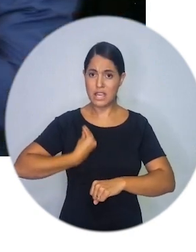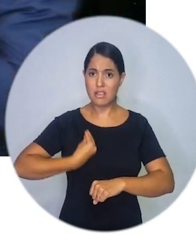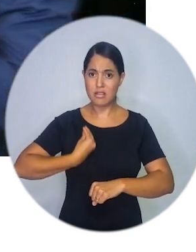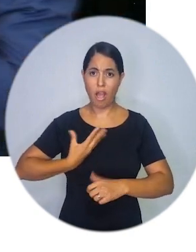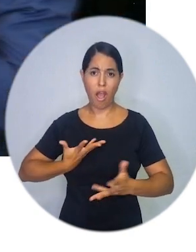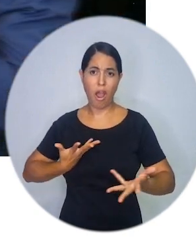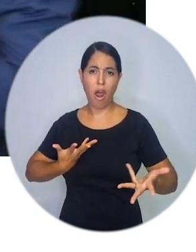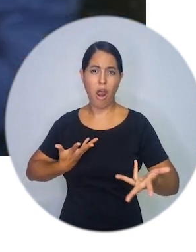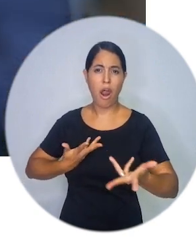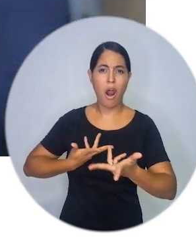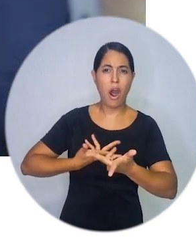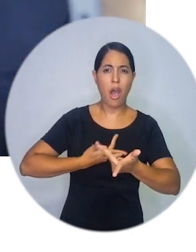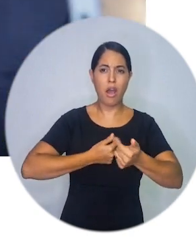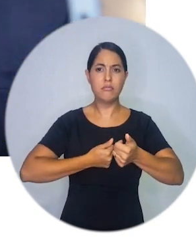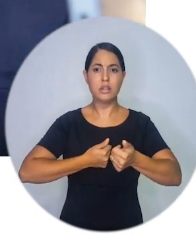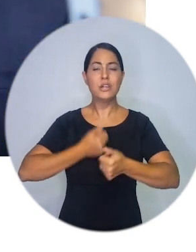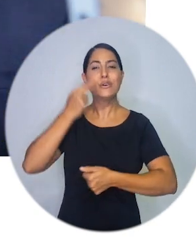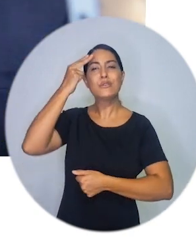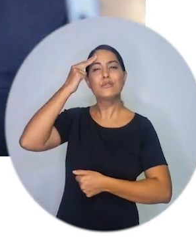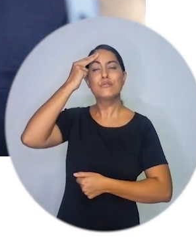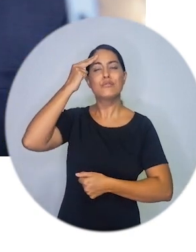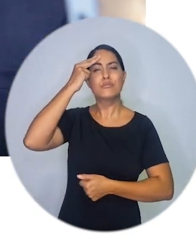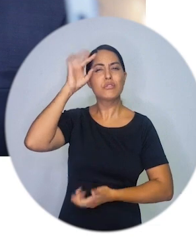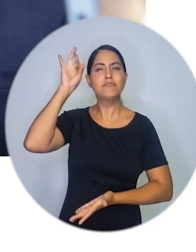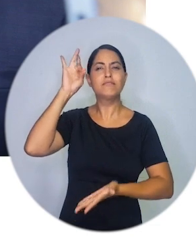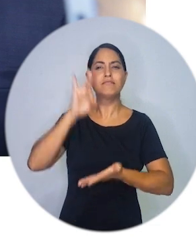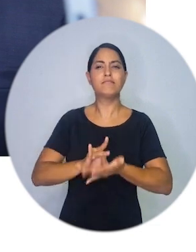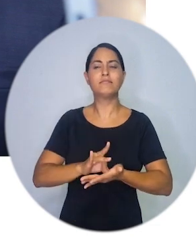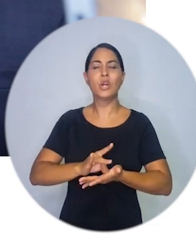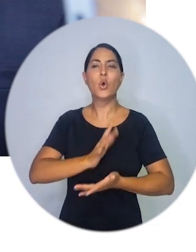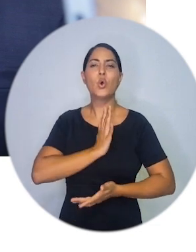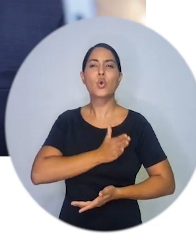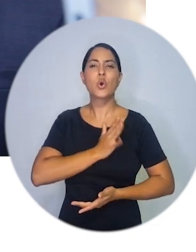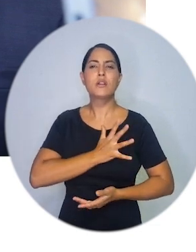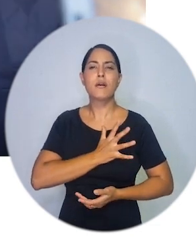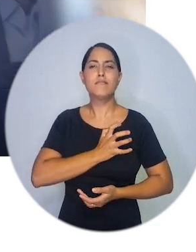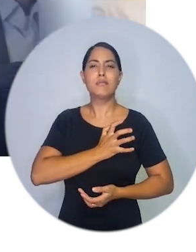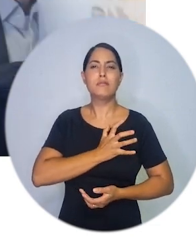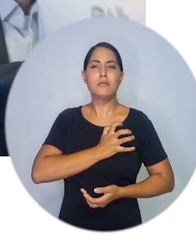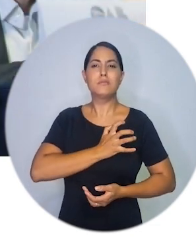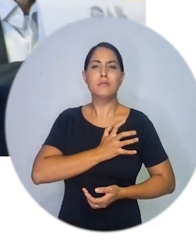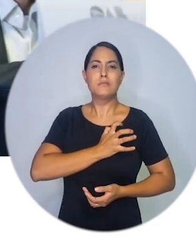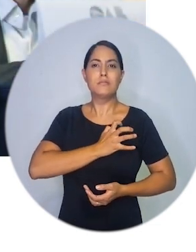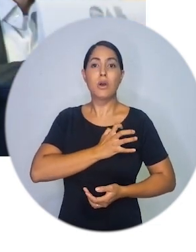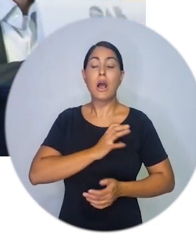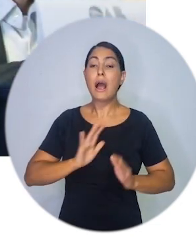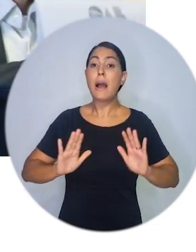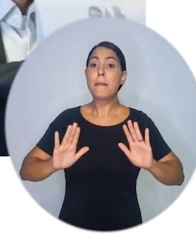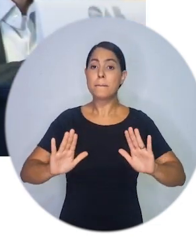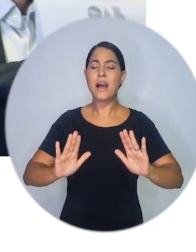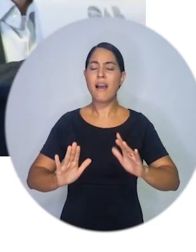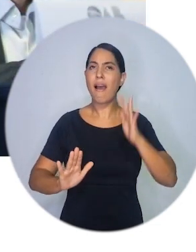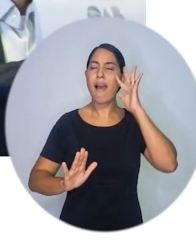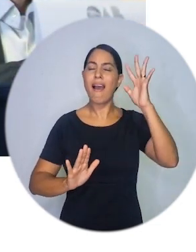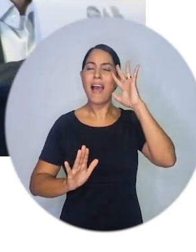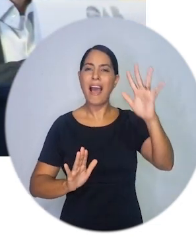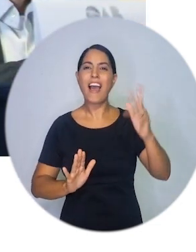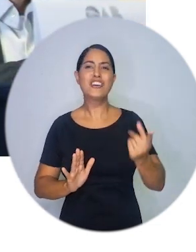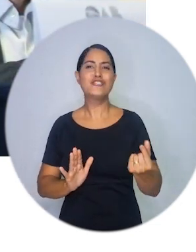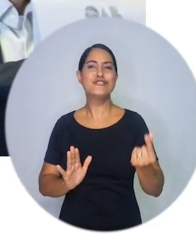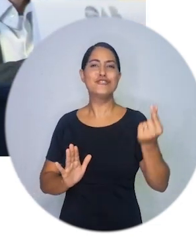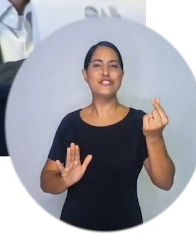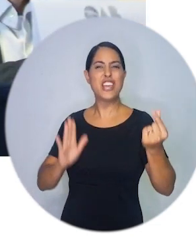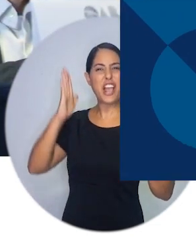ter sonhos, sonhos legítimos, autênticos, que faz o seu coração pulsar. Não é pensar em ganhar dinheiro,